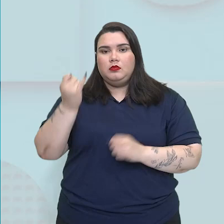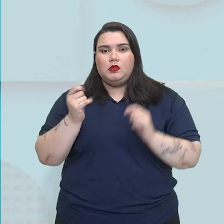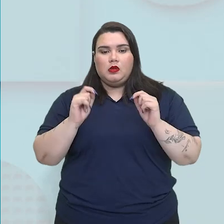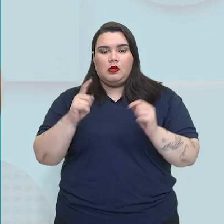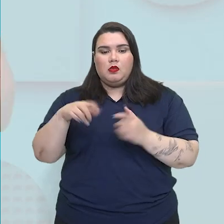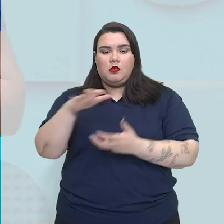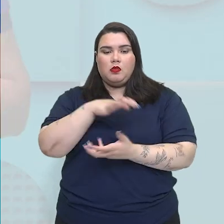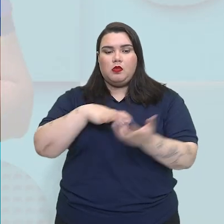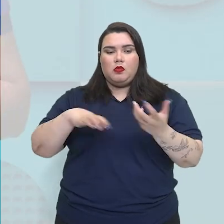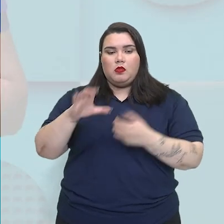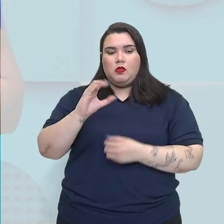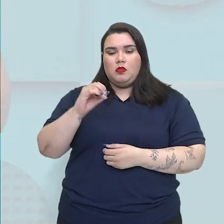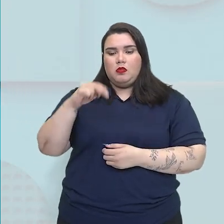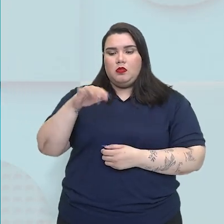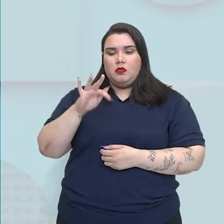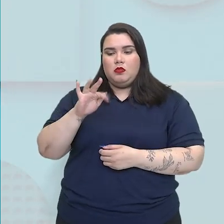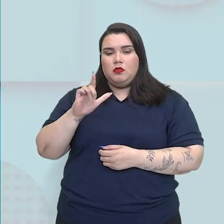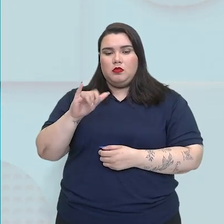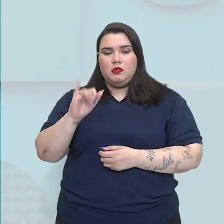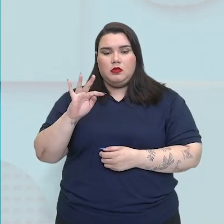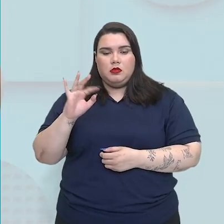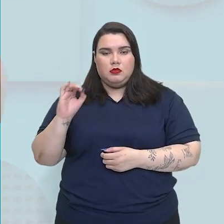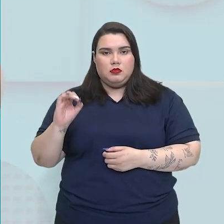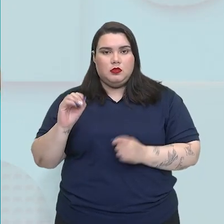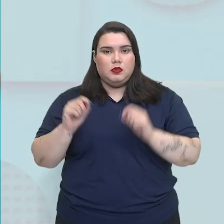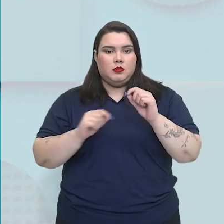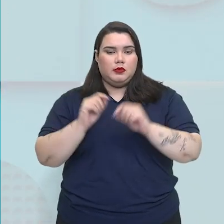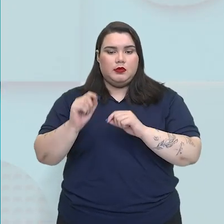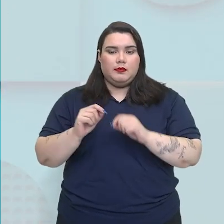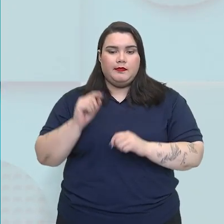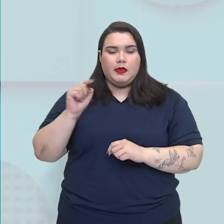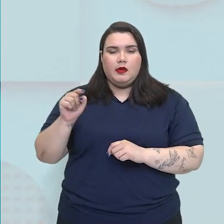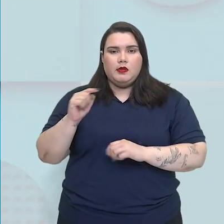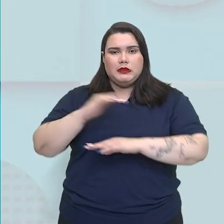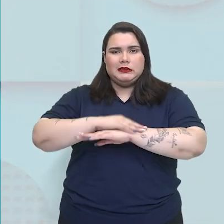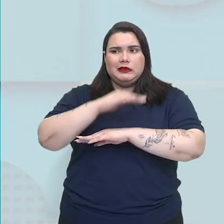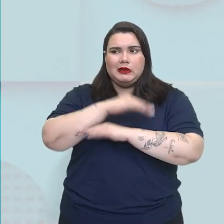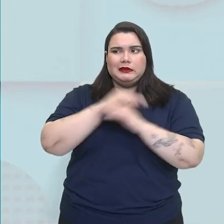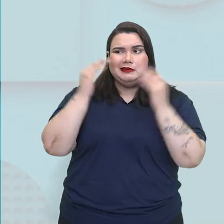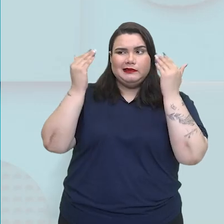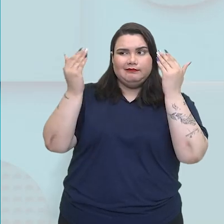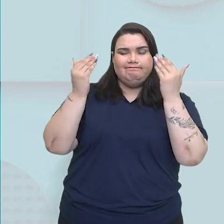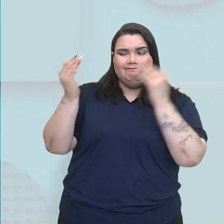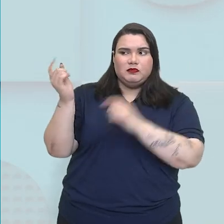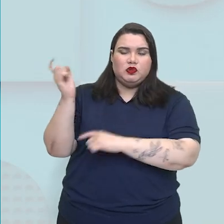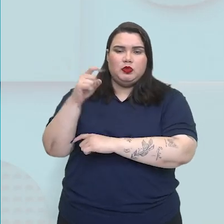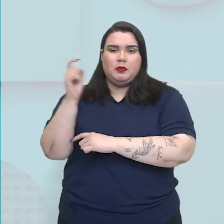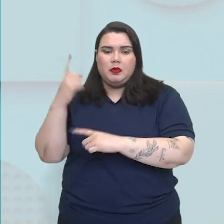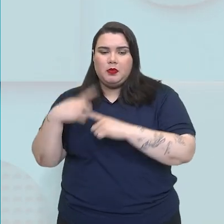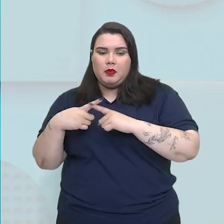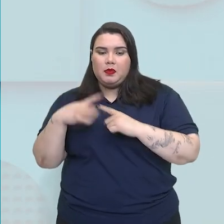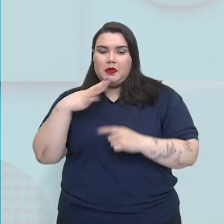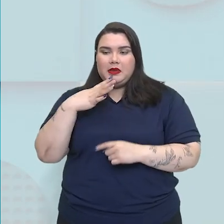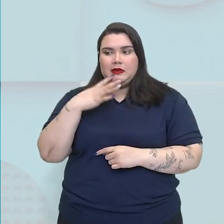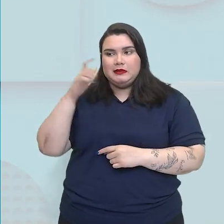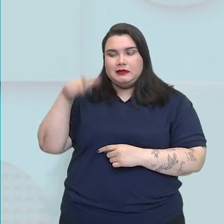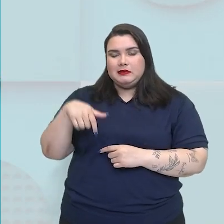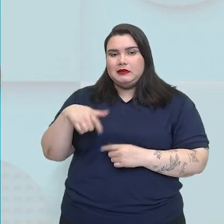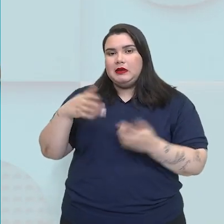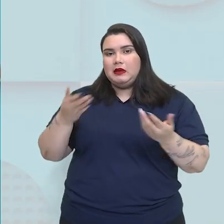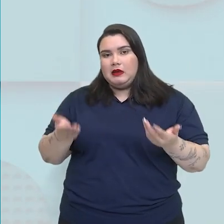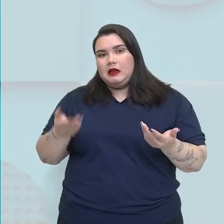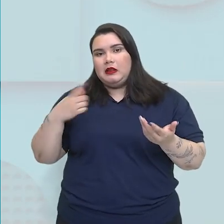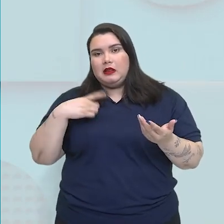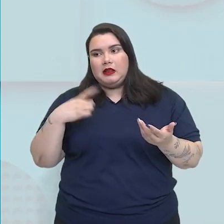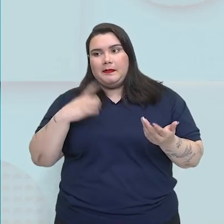né? Que, no caso aí, o sapo, ele desconfia do escorpião. Por quê? Porque ele conhece a natureza do escorpião, que